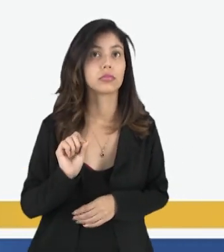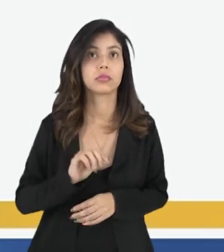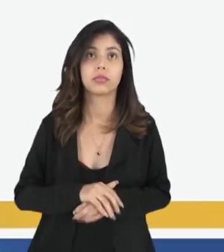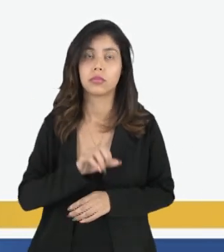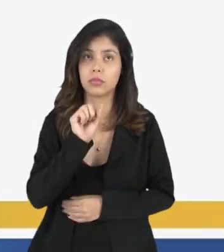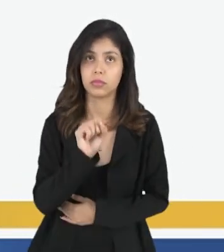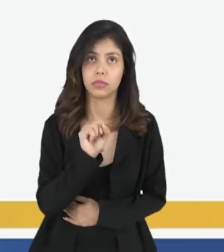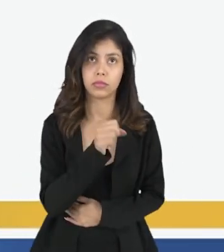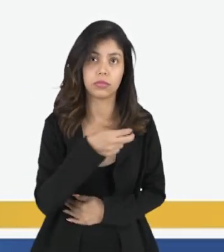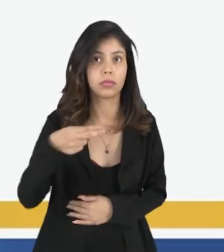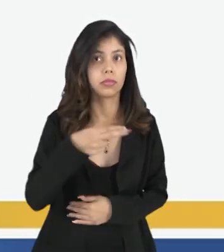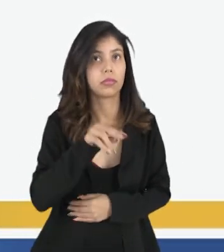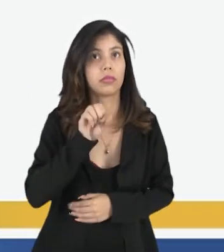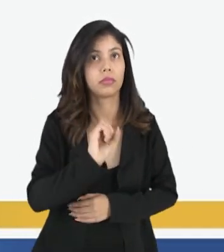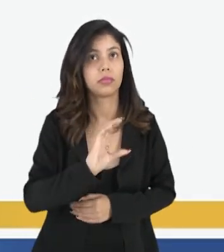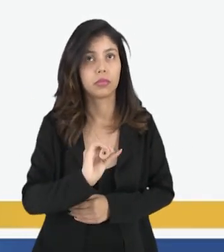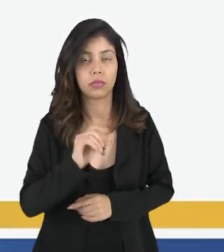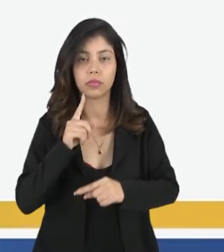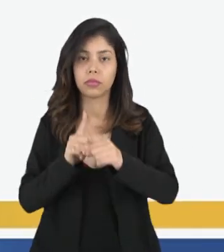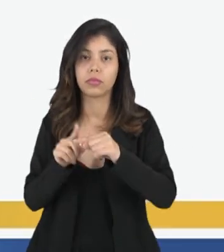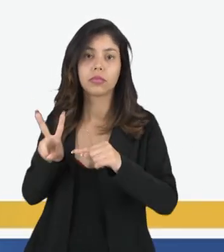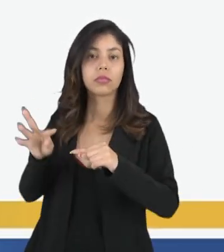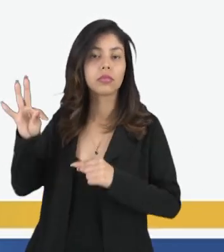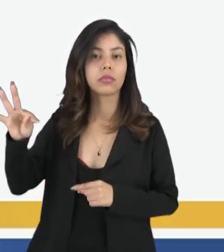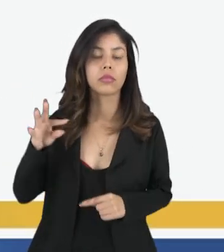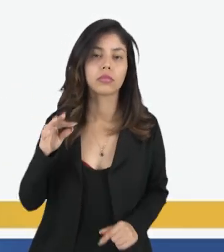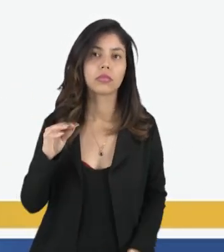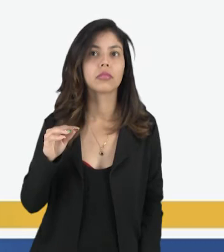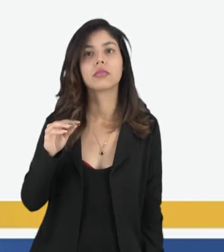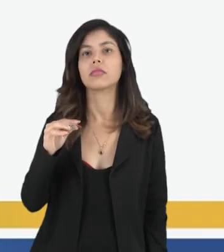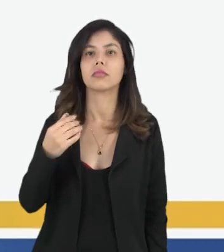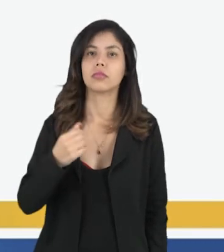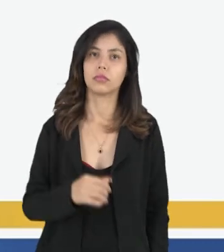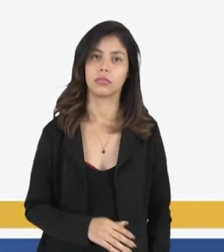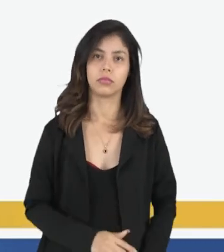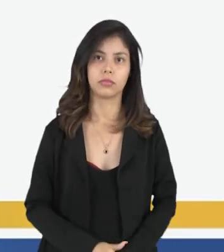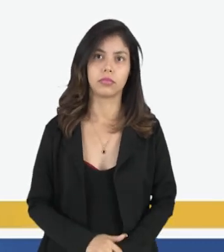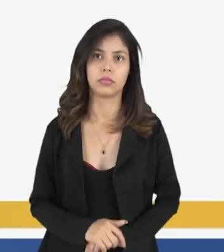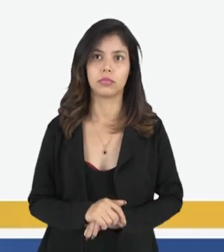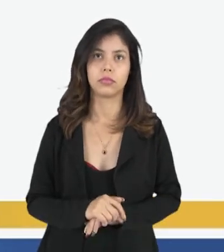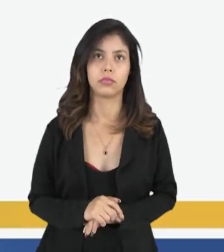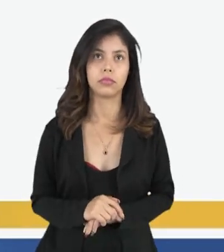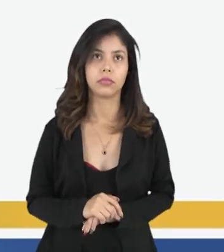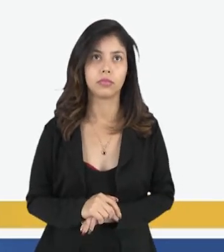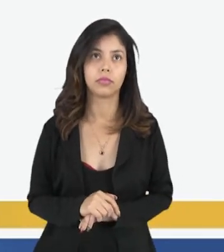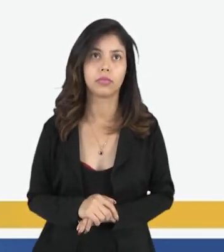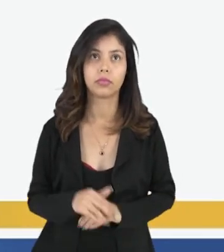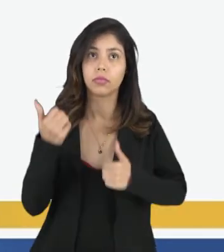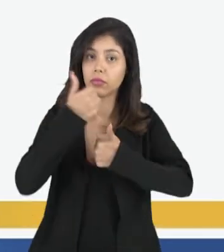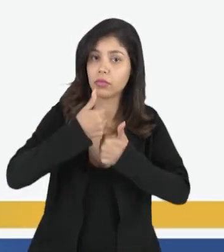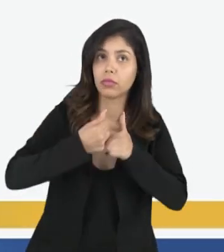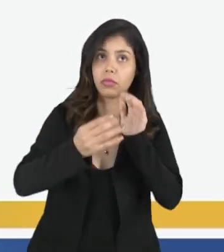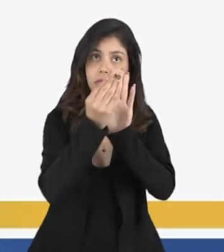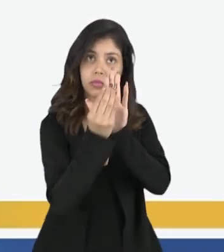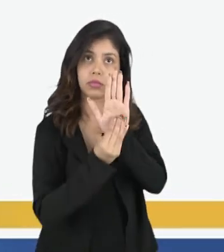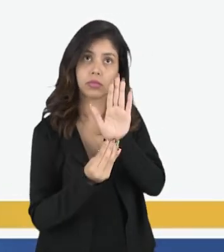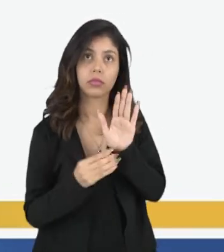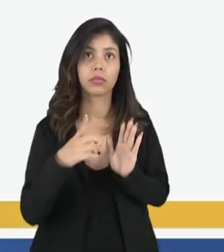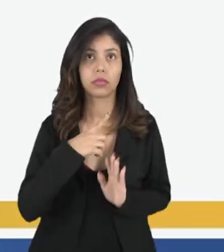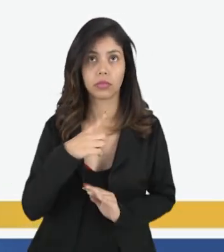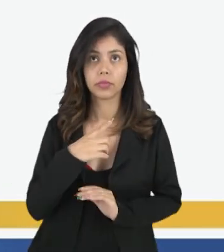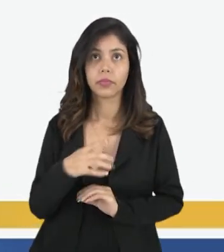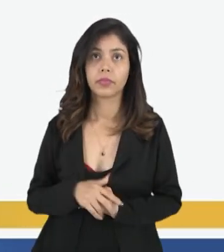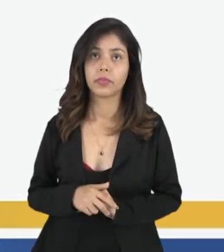S igual a S inicial mais a velocidade vezes o tempo. Substituindo os dados, nós vamos